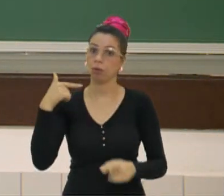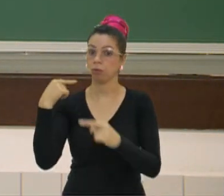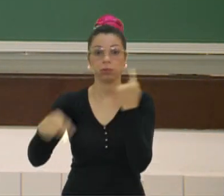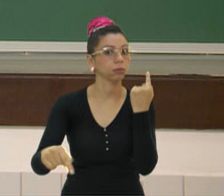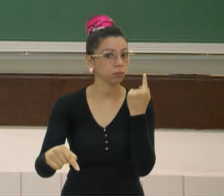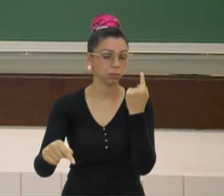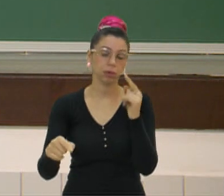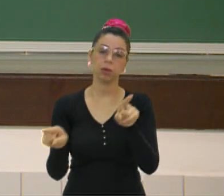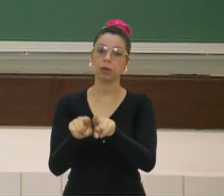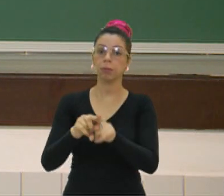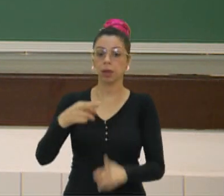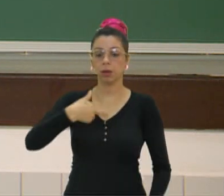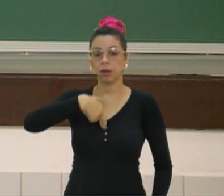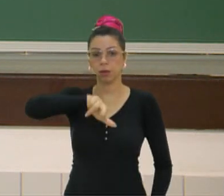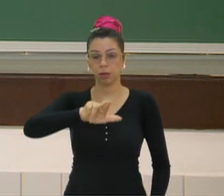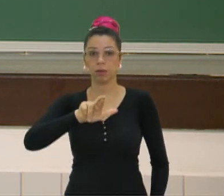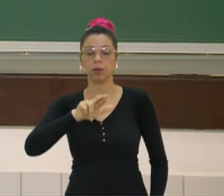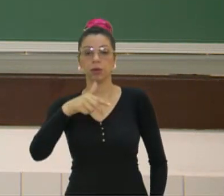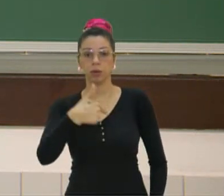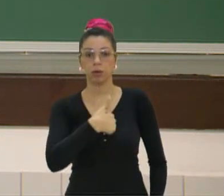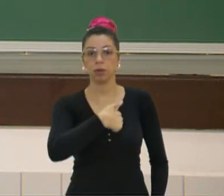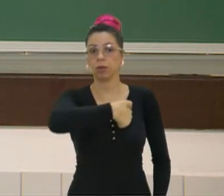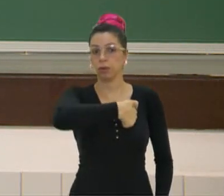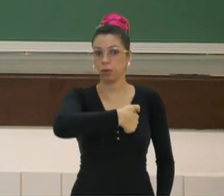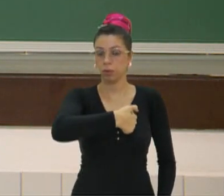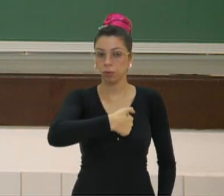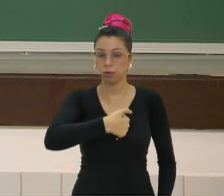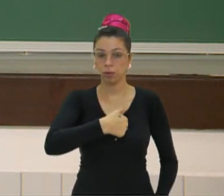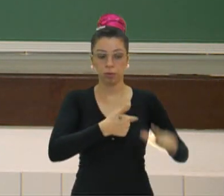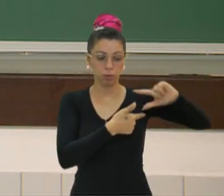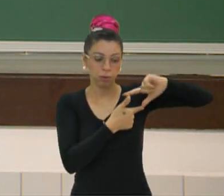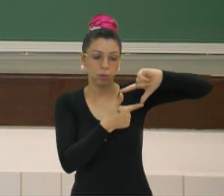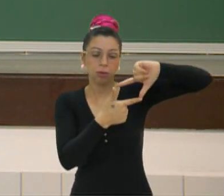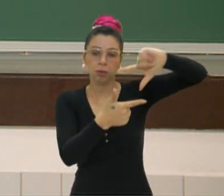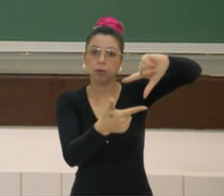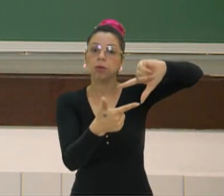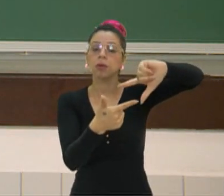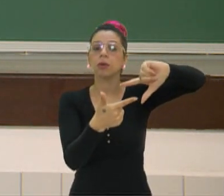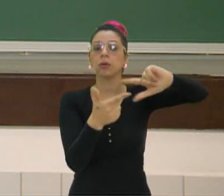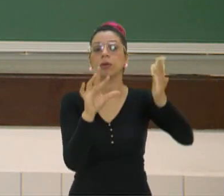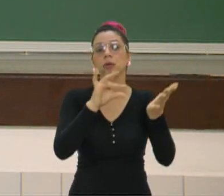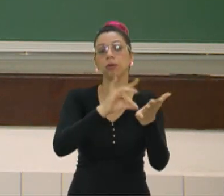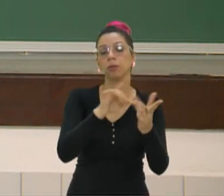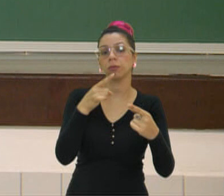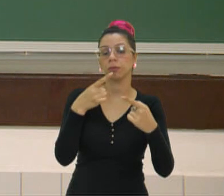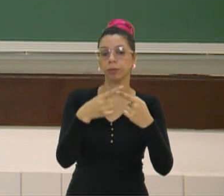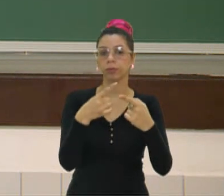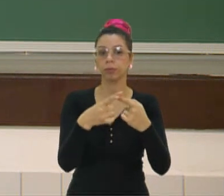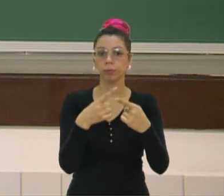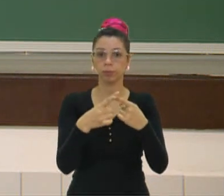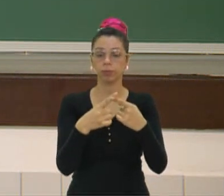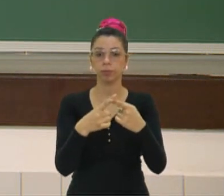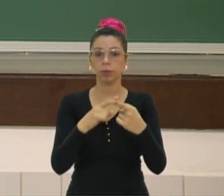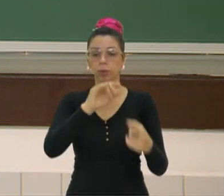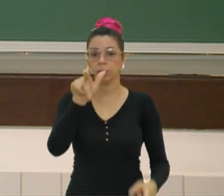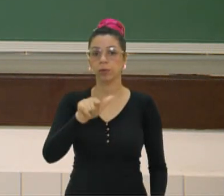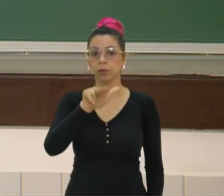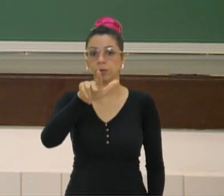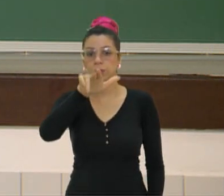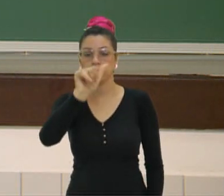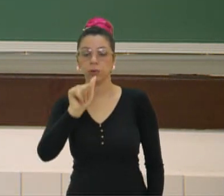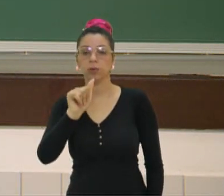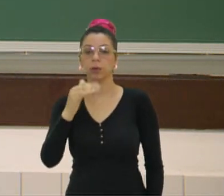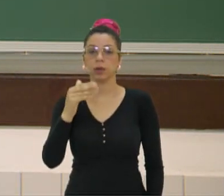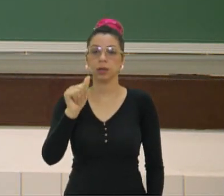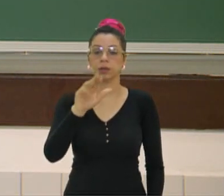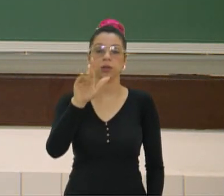até religiosa. O Vargas vinha de uma tradição positivista, graças ao seu mentor, o Júlio de Castilhos, lá no Rio Grande